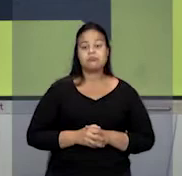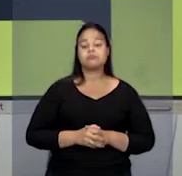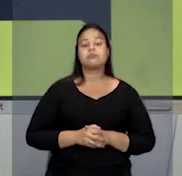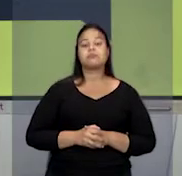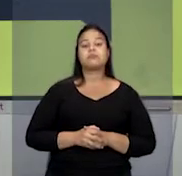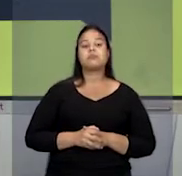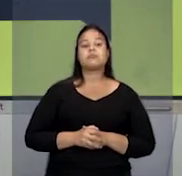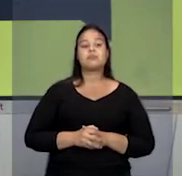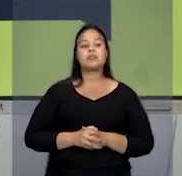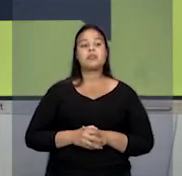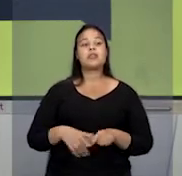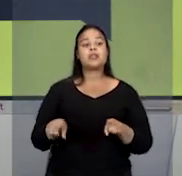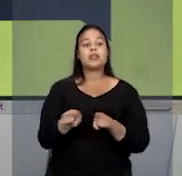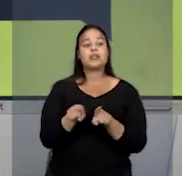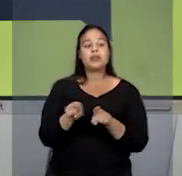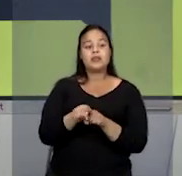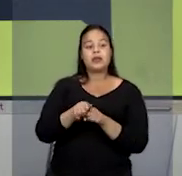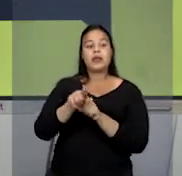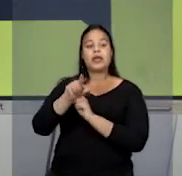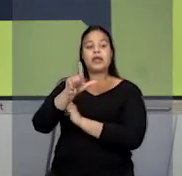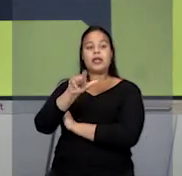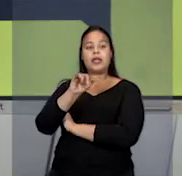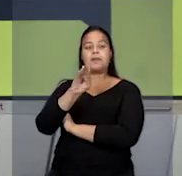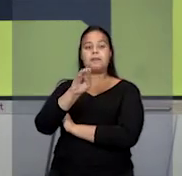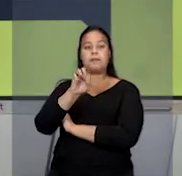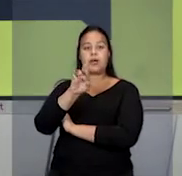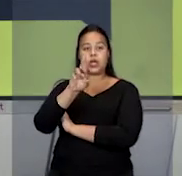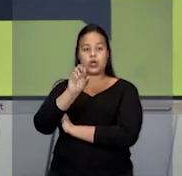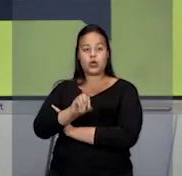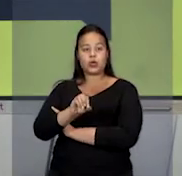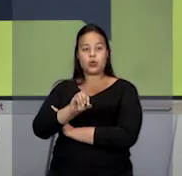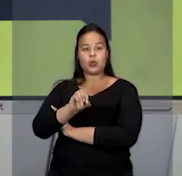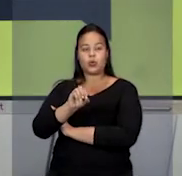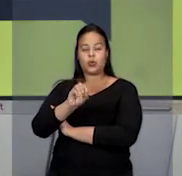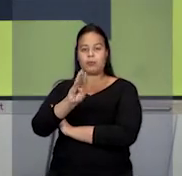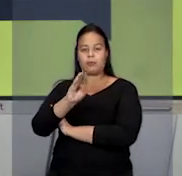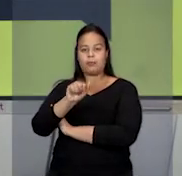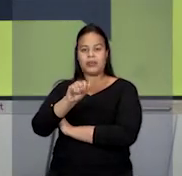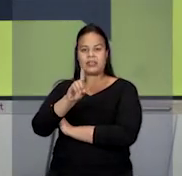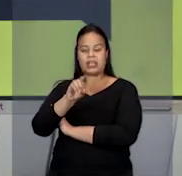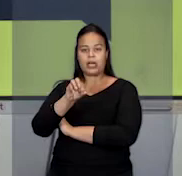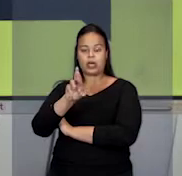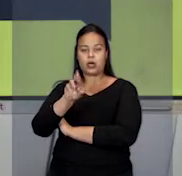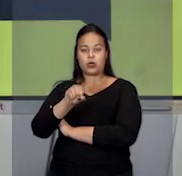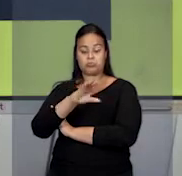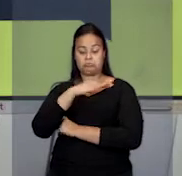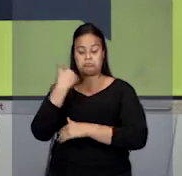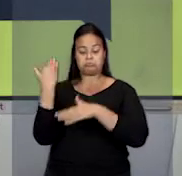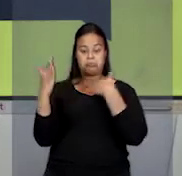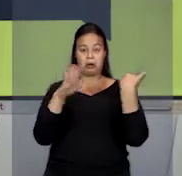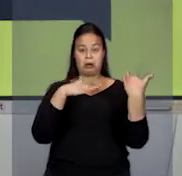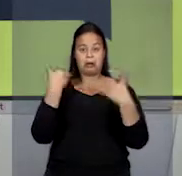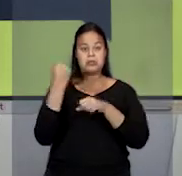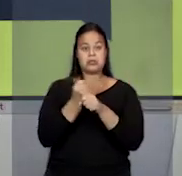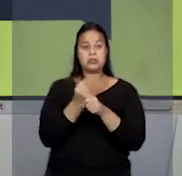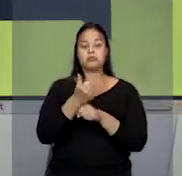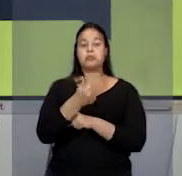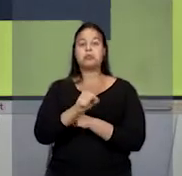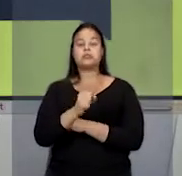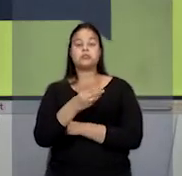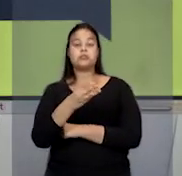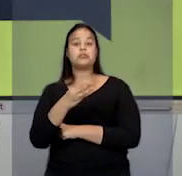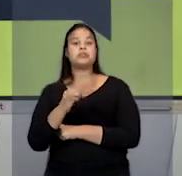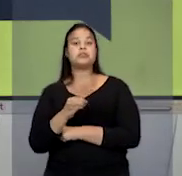Um jornalista chamado Líbero Badaró, ele morre em 1830, ele é assassinado. E aí